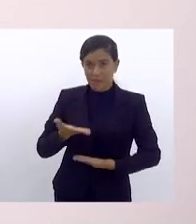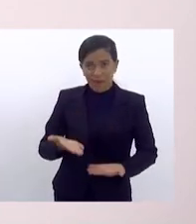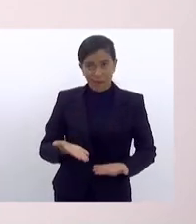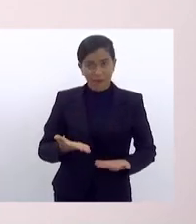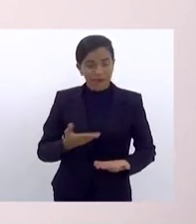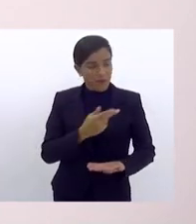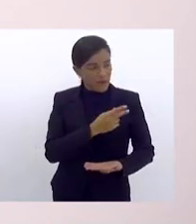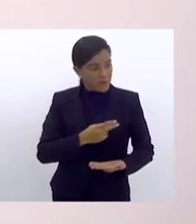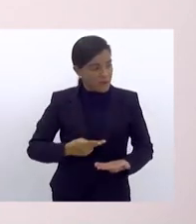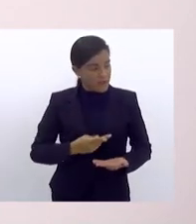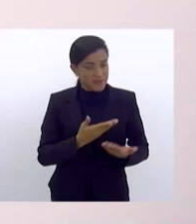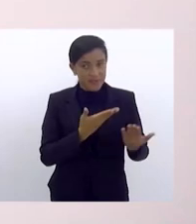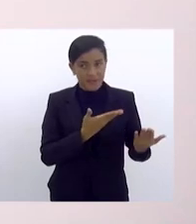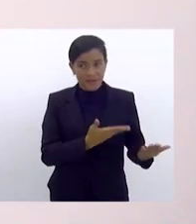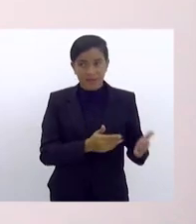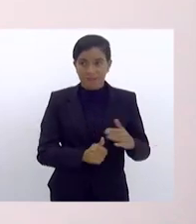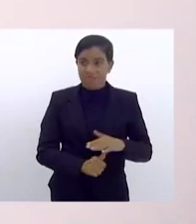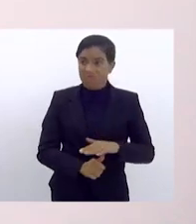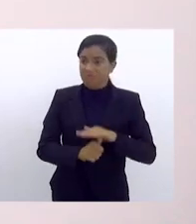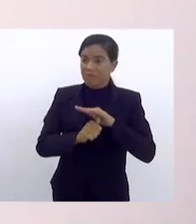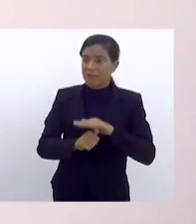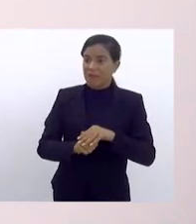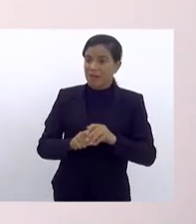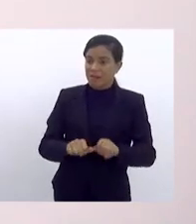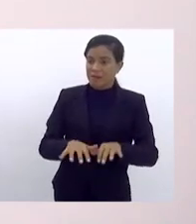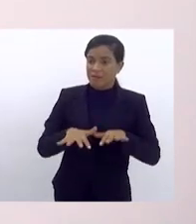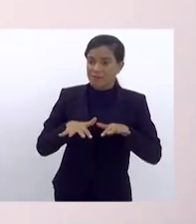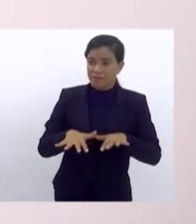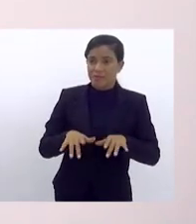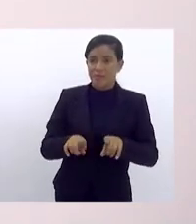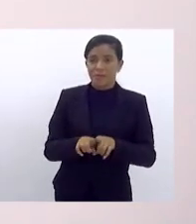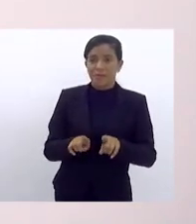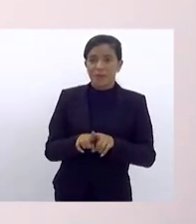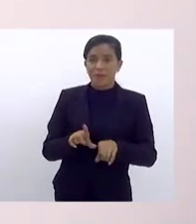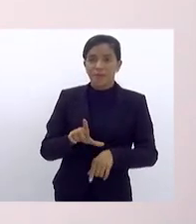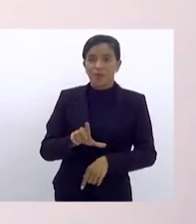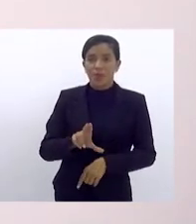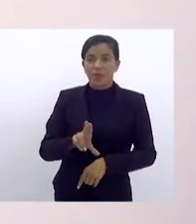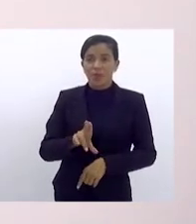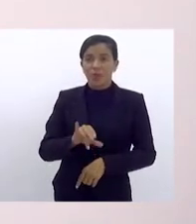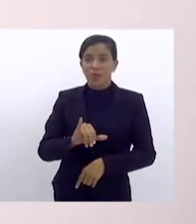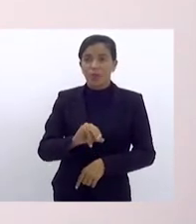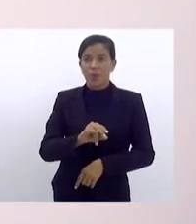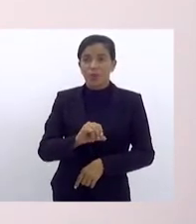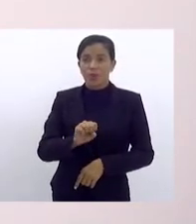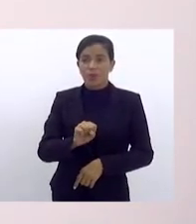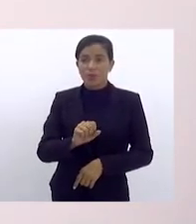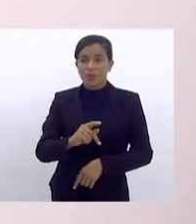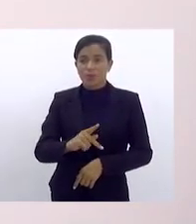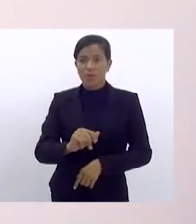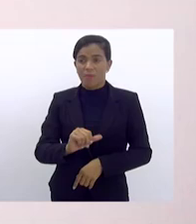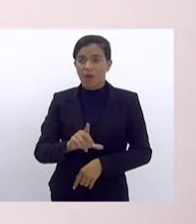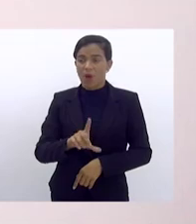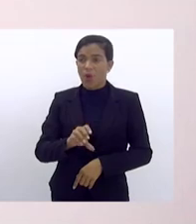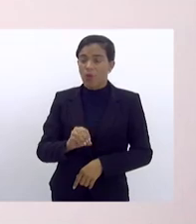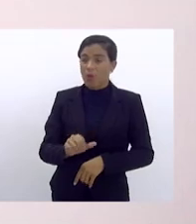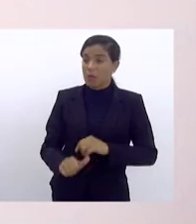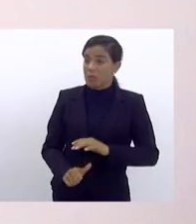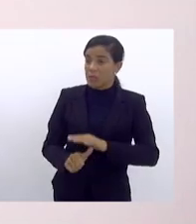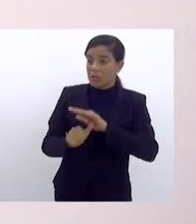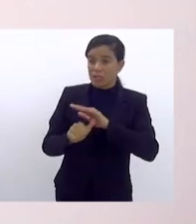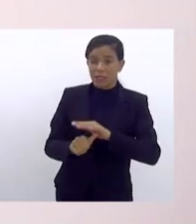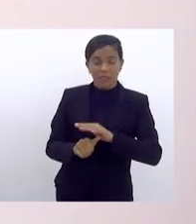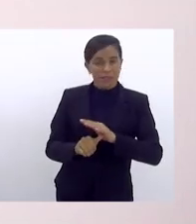e separam famílias e impedem futuro agora eu pergunto que equilíbrio mental pode adivir de tal